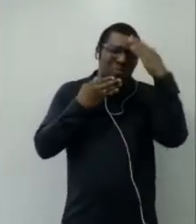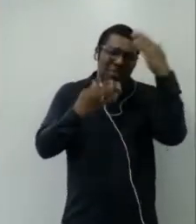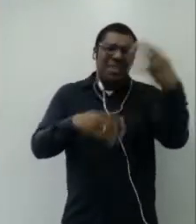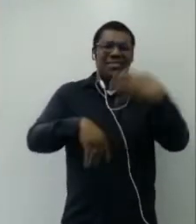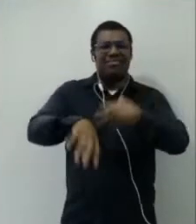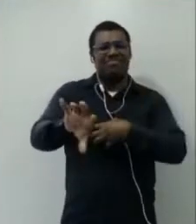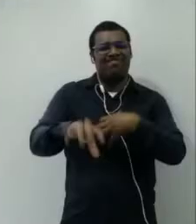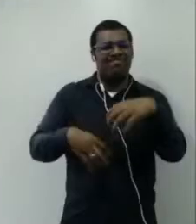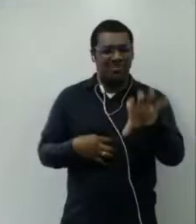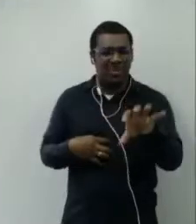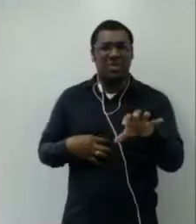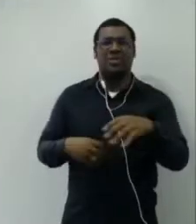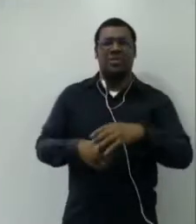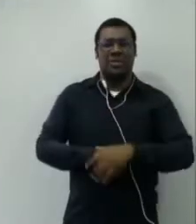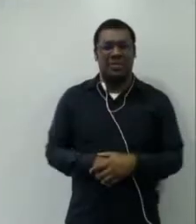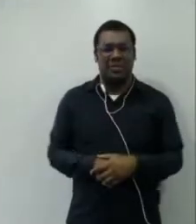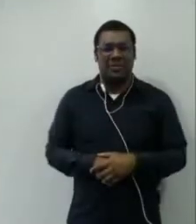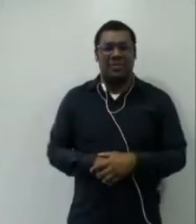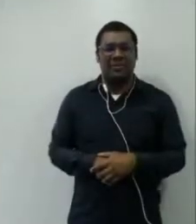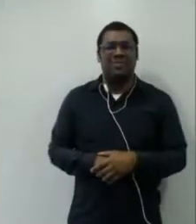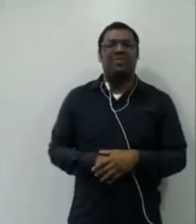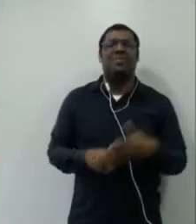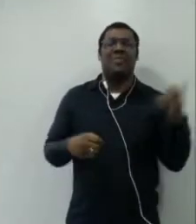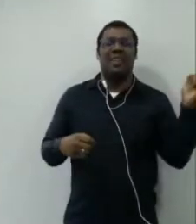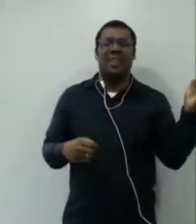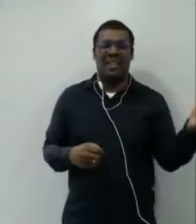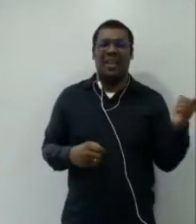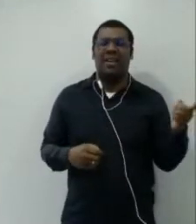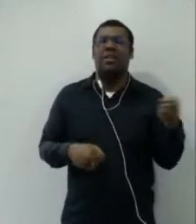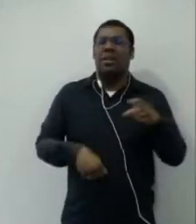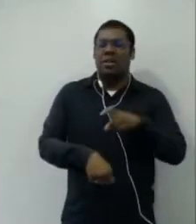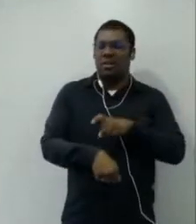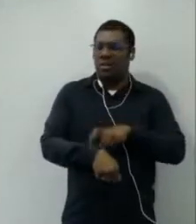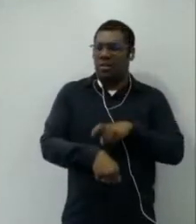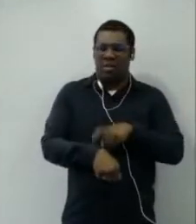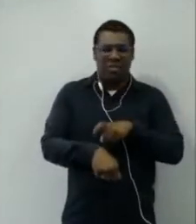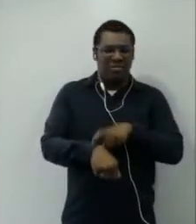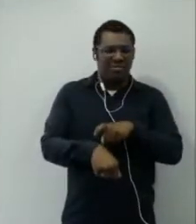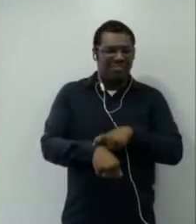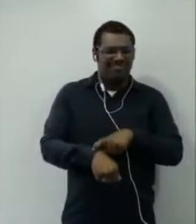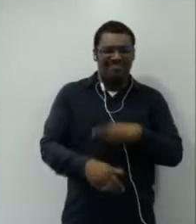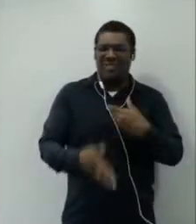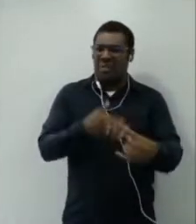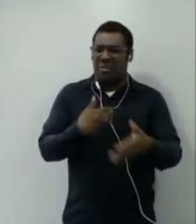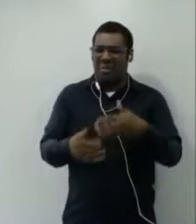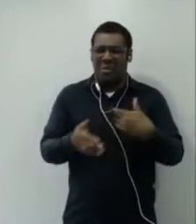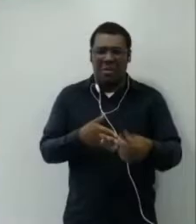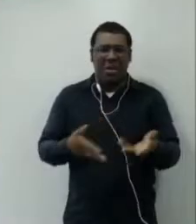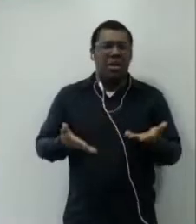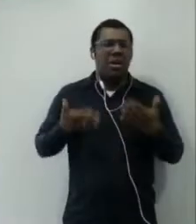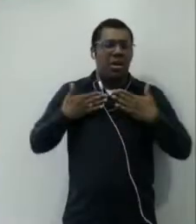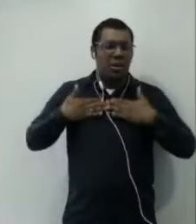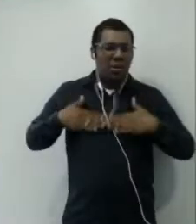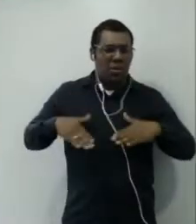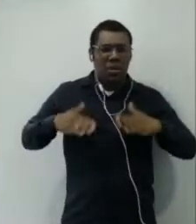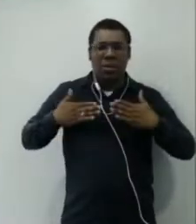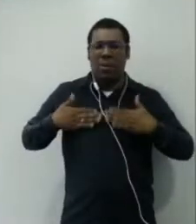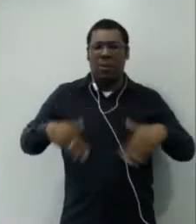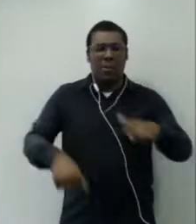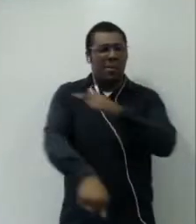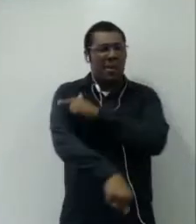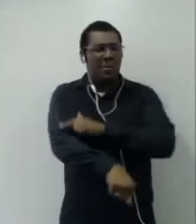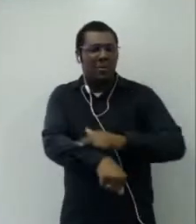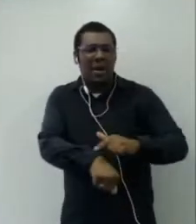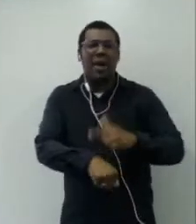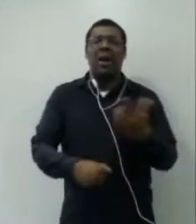leveza em qualquer momento, ele sempre sereno, educado, sempre uma palavra de carinho para todos